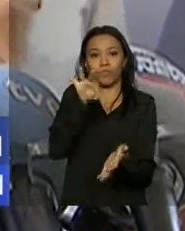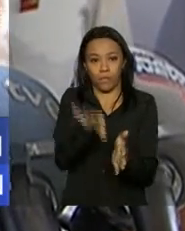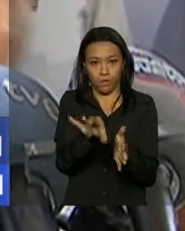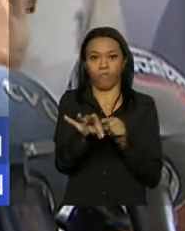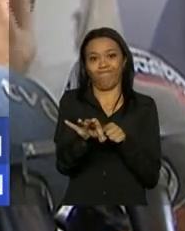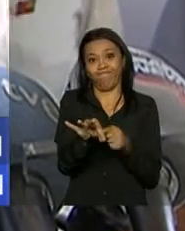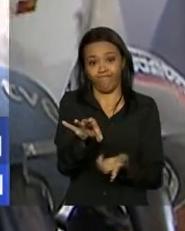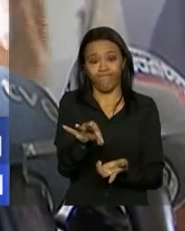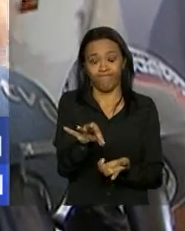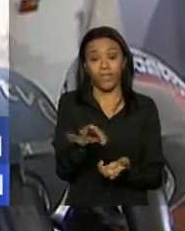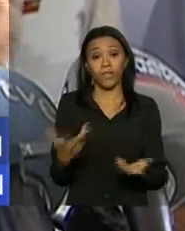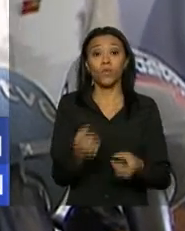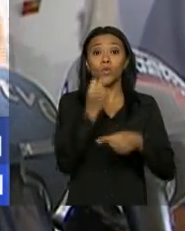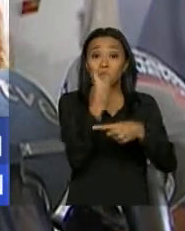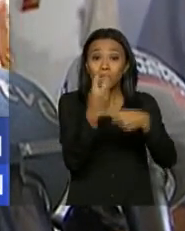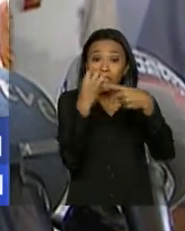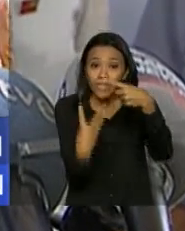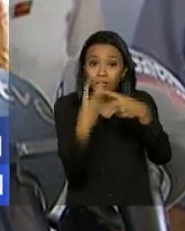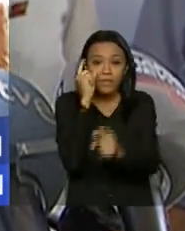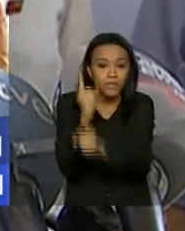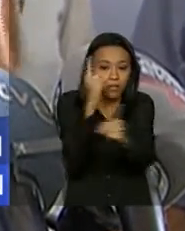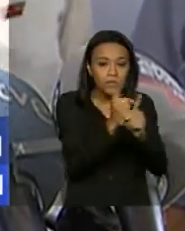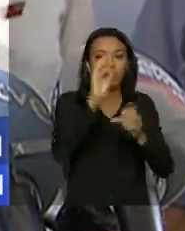2/3 disso está dentro das residências.